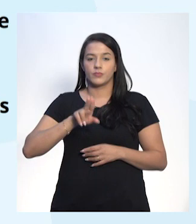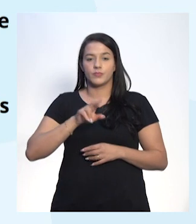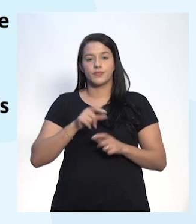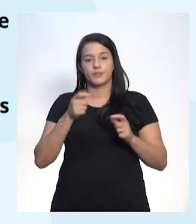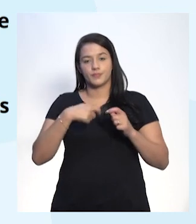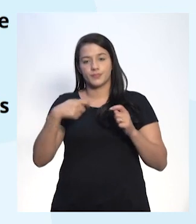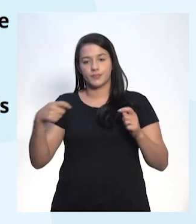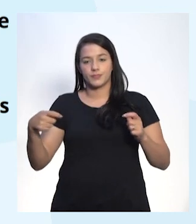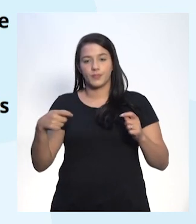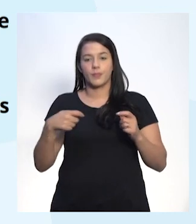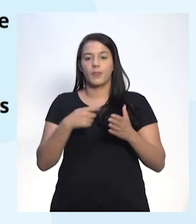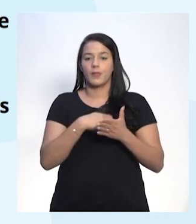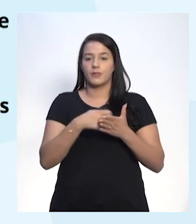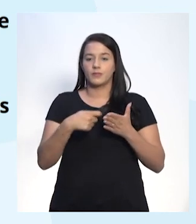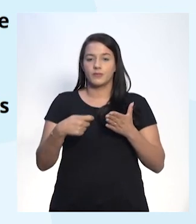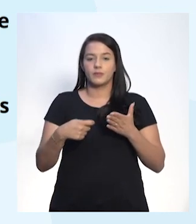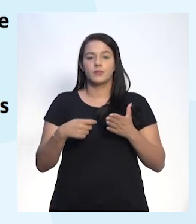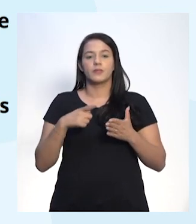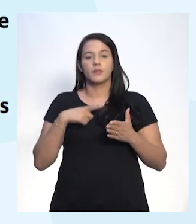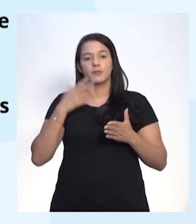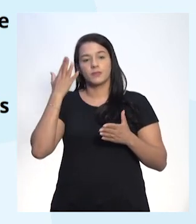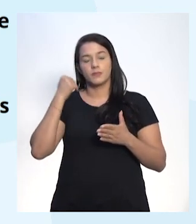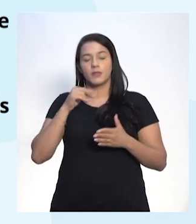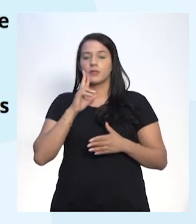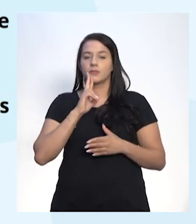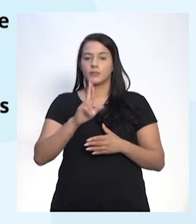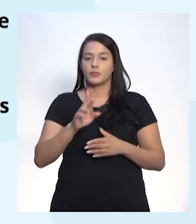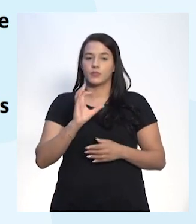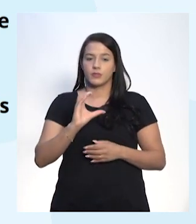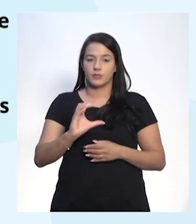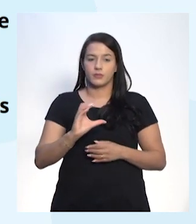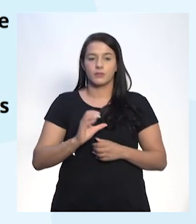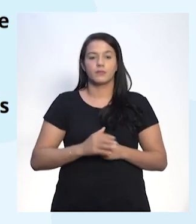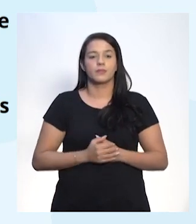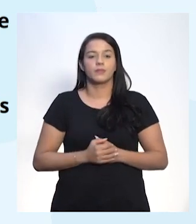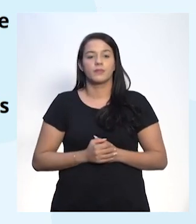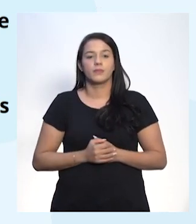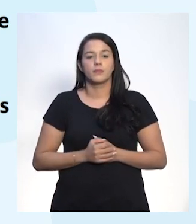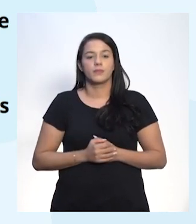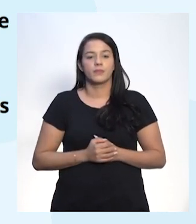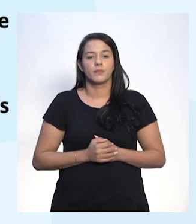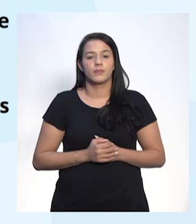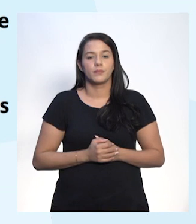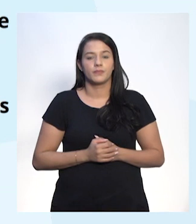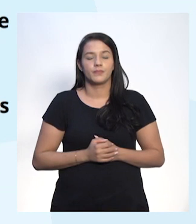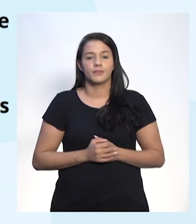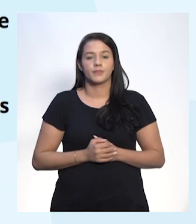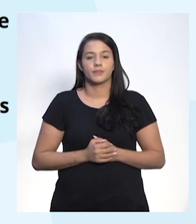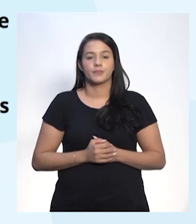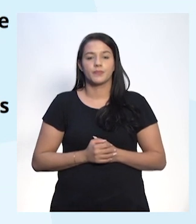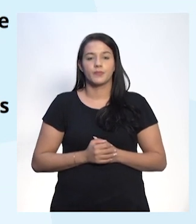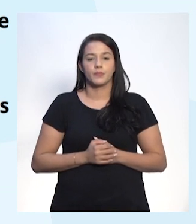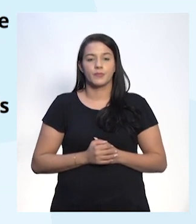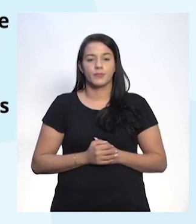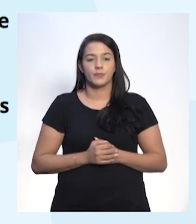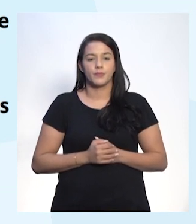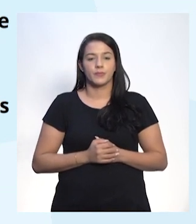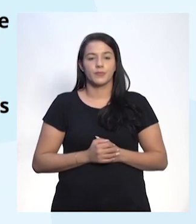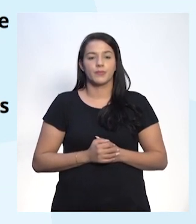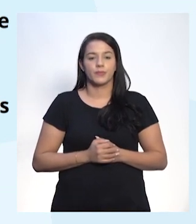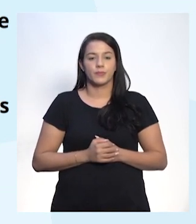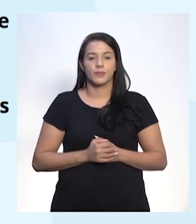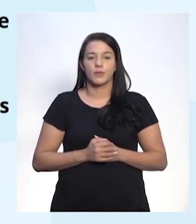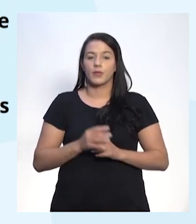vantagens e desvantagens, dá para saber a resposta da C. Is the text biased? E aí estou falando, ó, the text shows two different points of view.